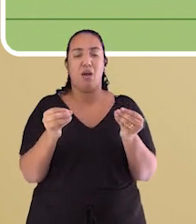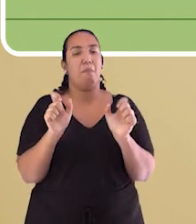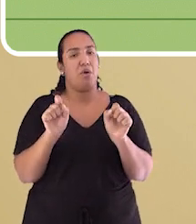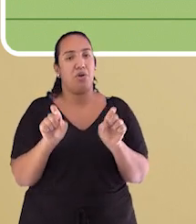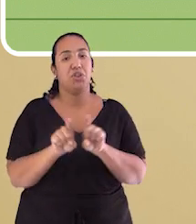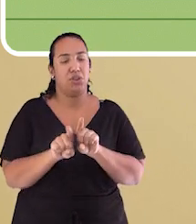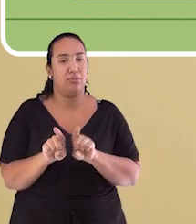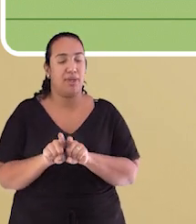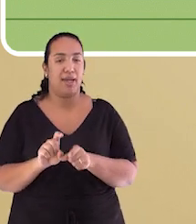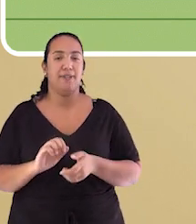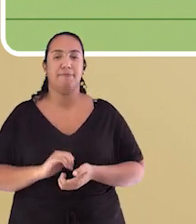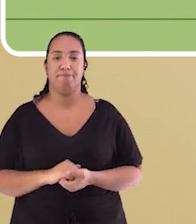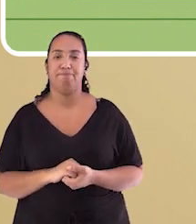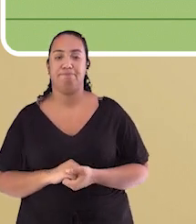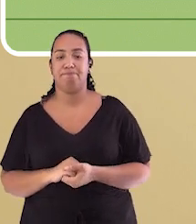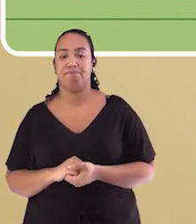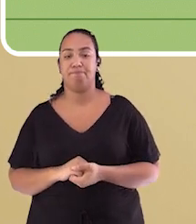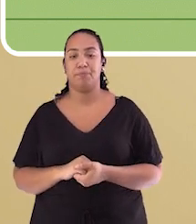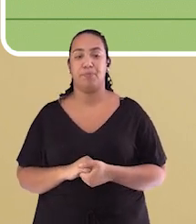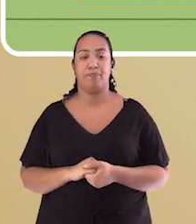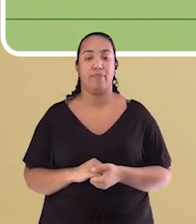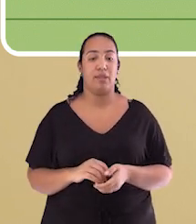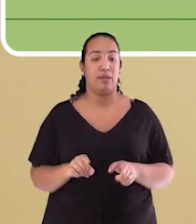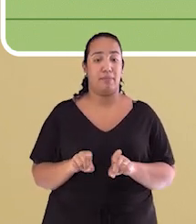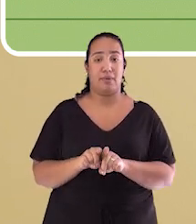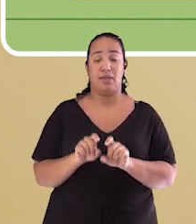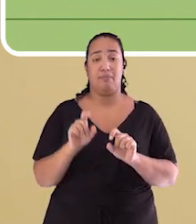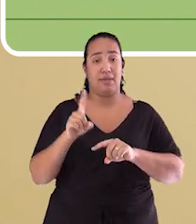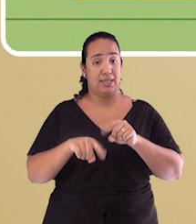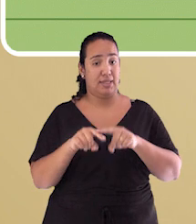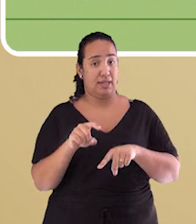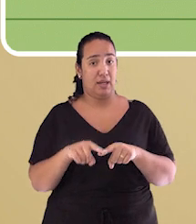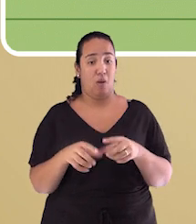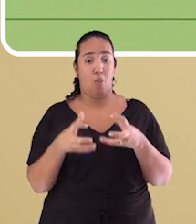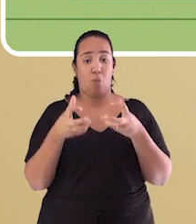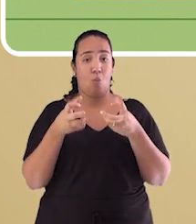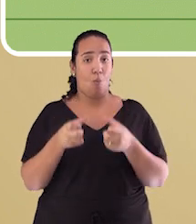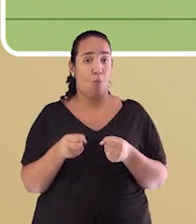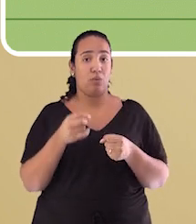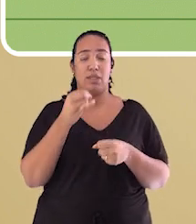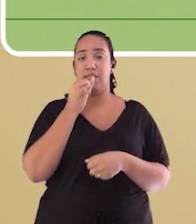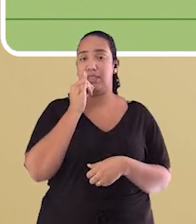toalha, entre outros. Resíduos orgânicos secos, que pode